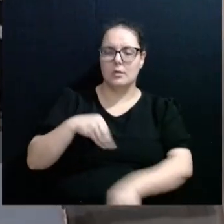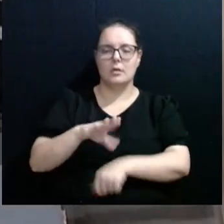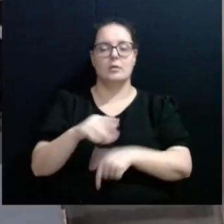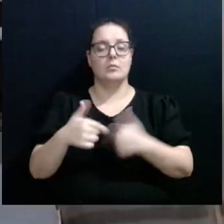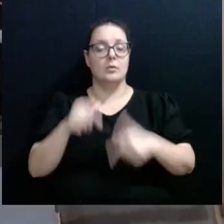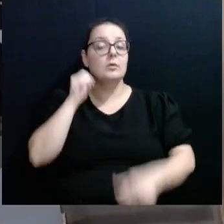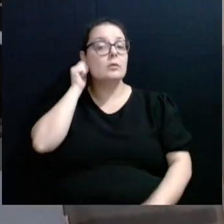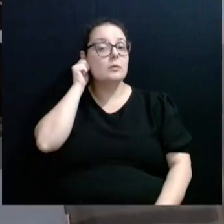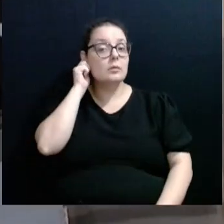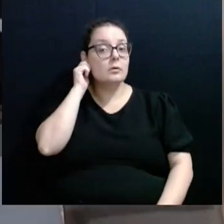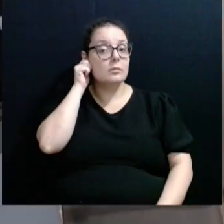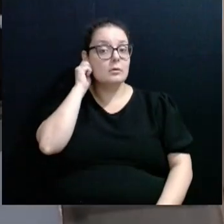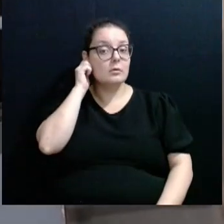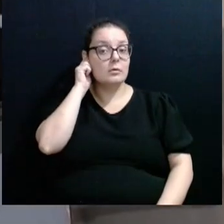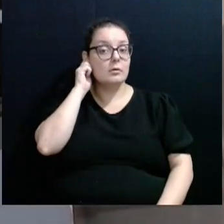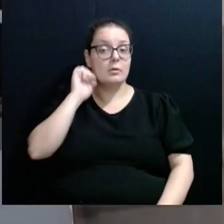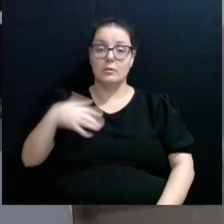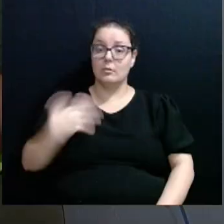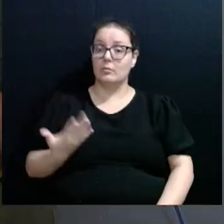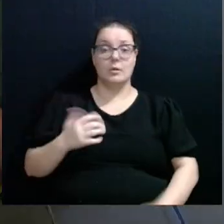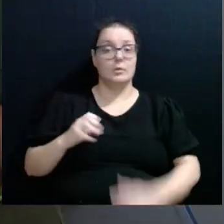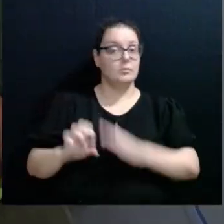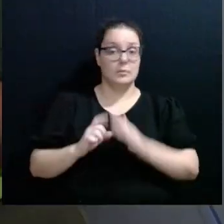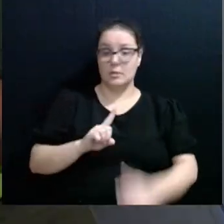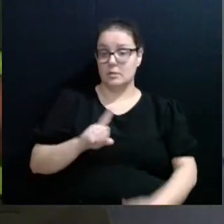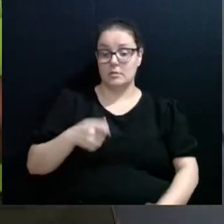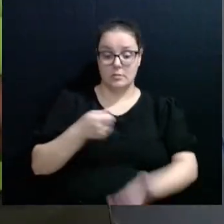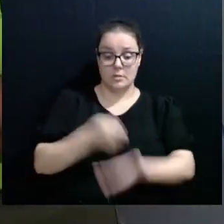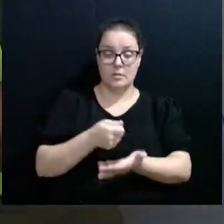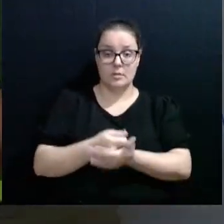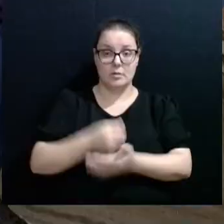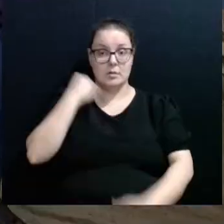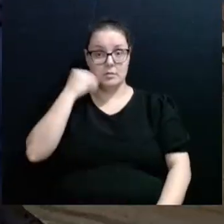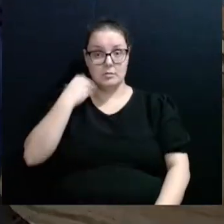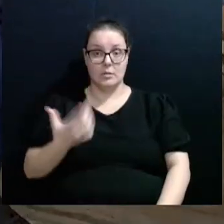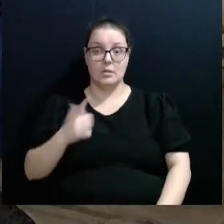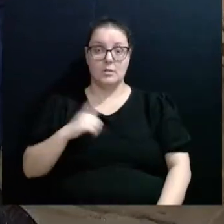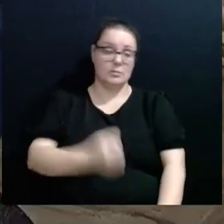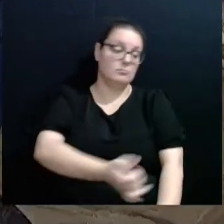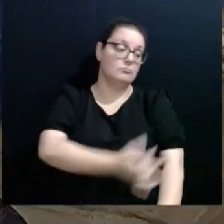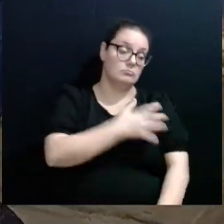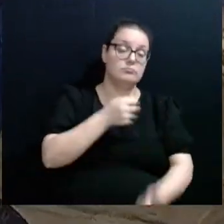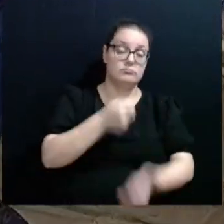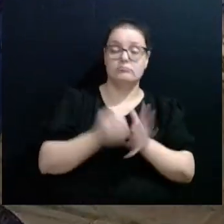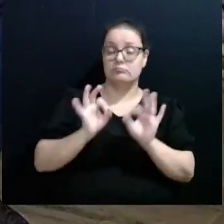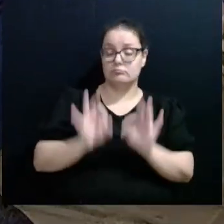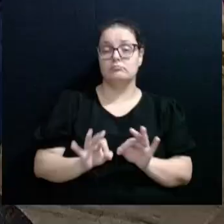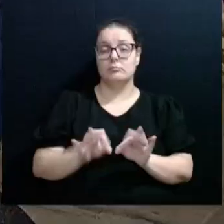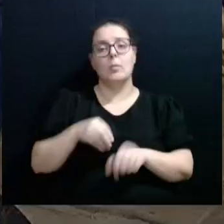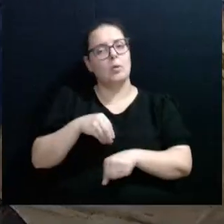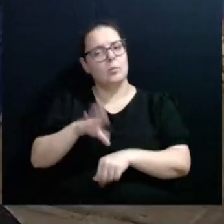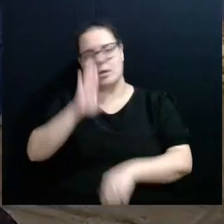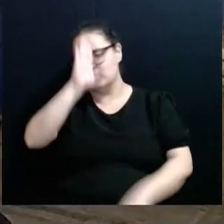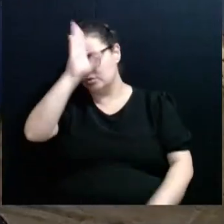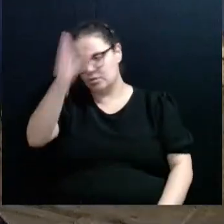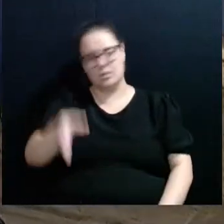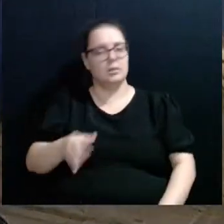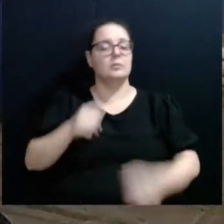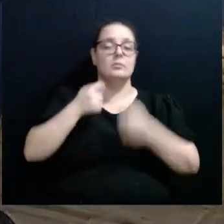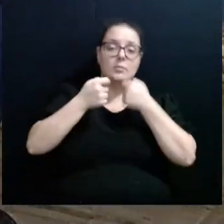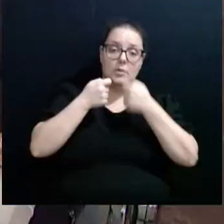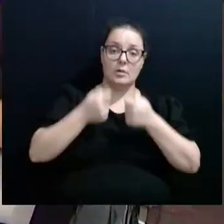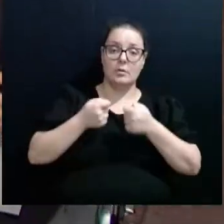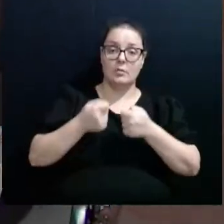empresa não exige experiência, desde que o trabalhador tenha a escolaridade exigida, a gente pode encaminhar diretamente para a entrevista.